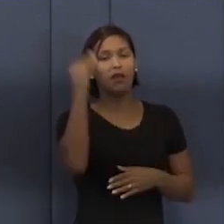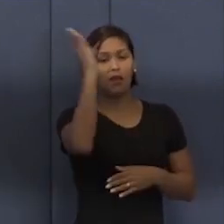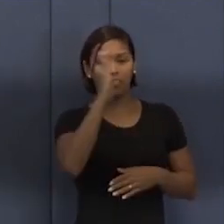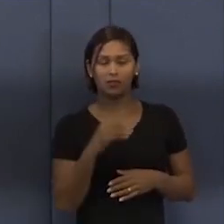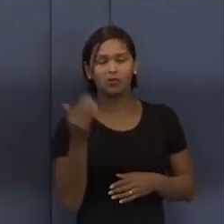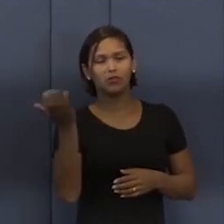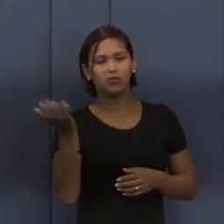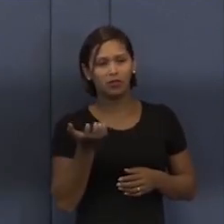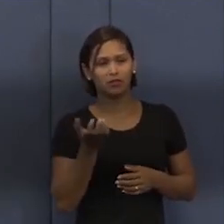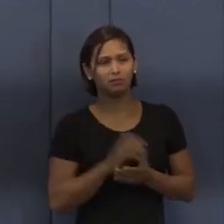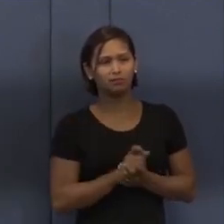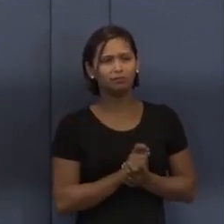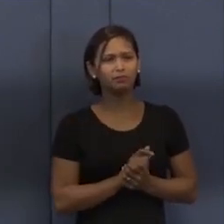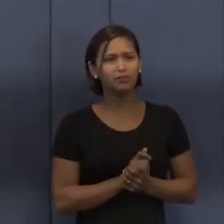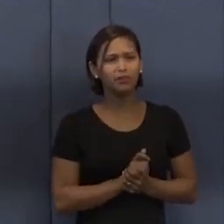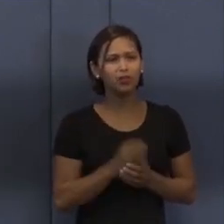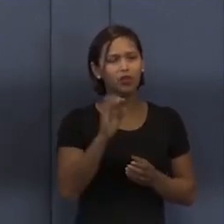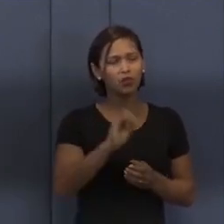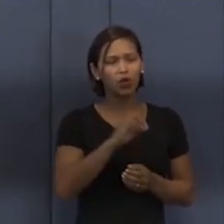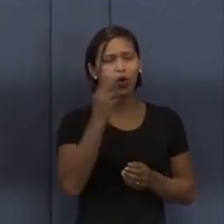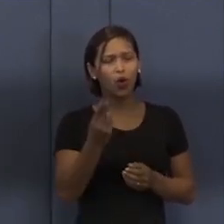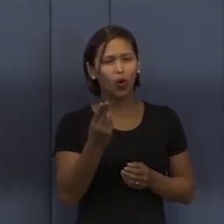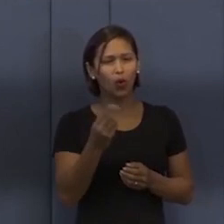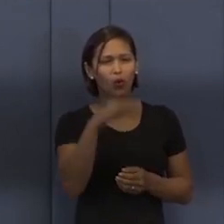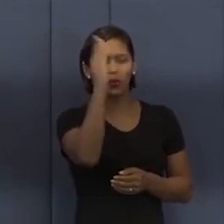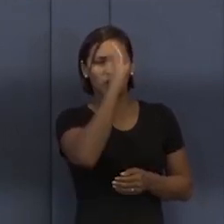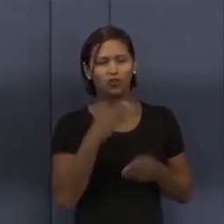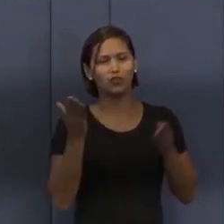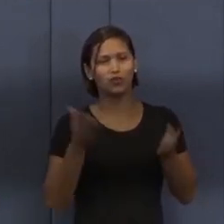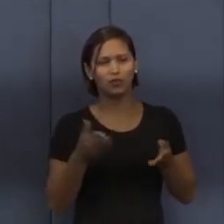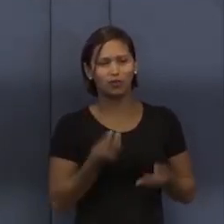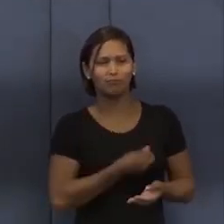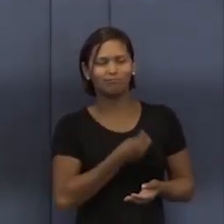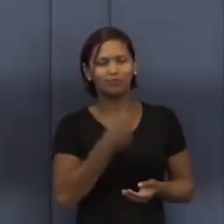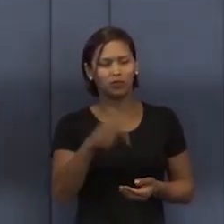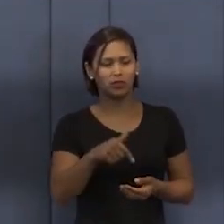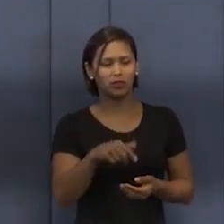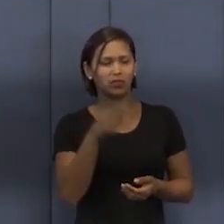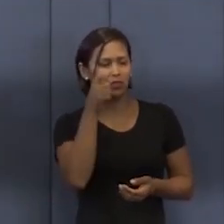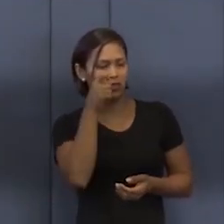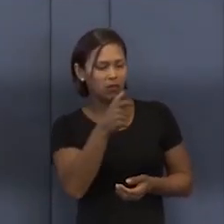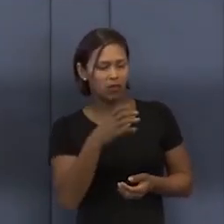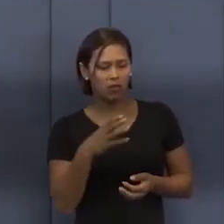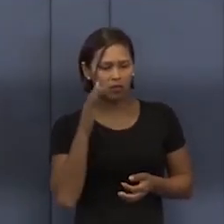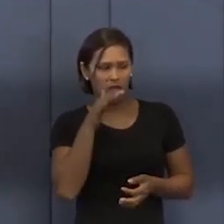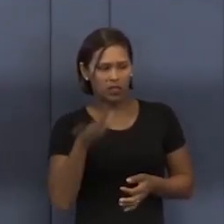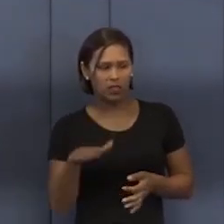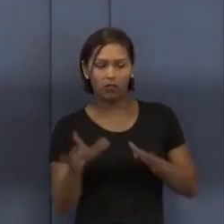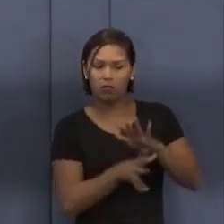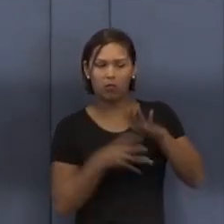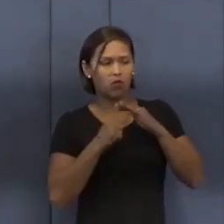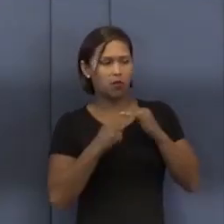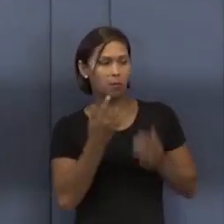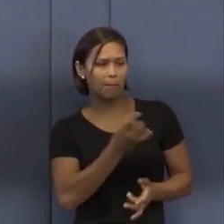levo. Que Brasil que a gente quer? Um desse aí? Desse último exemplo? Ou que a gente vive hoje? Que a gente